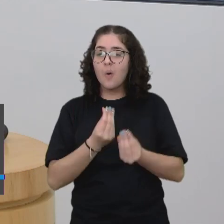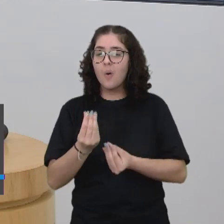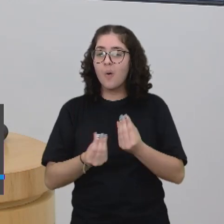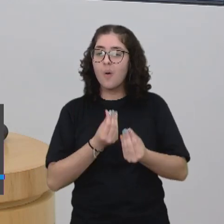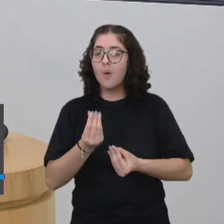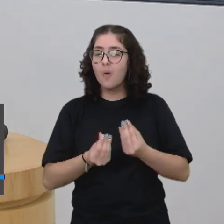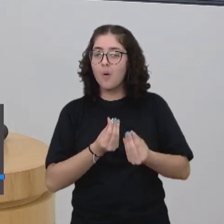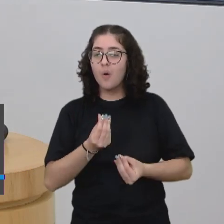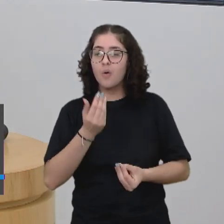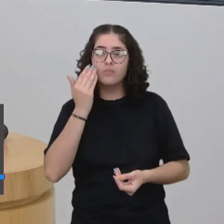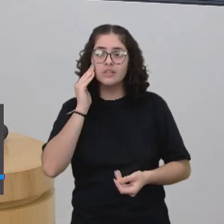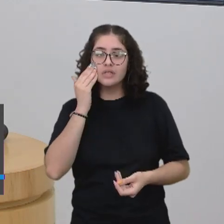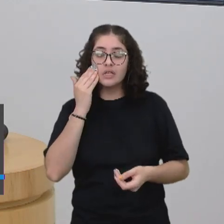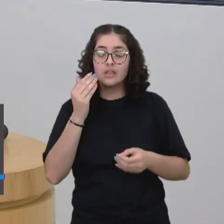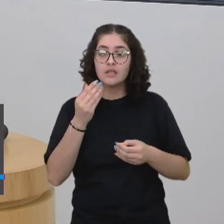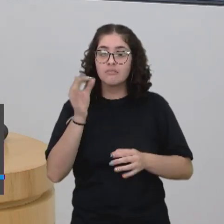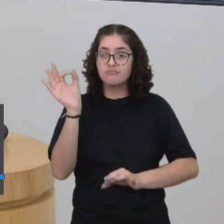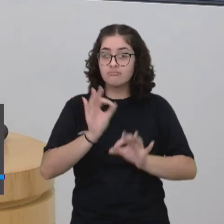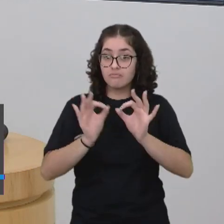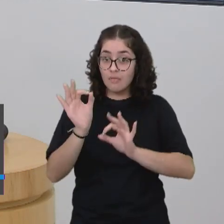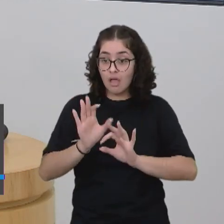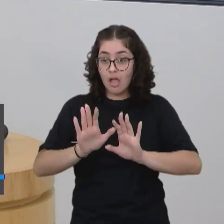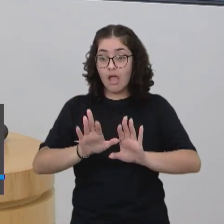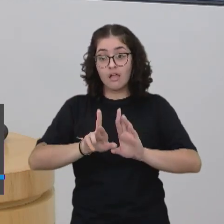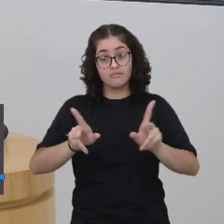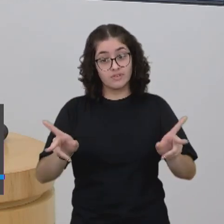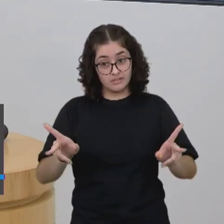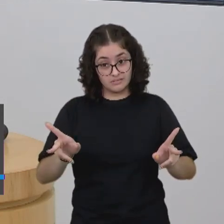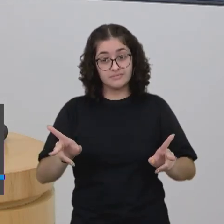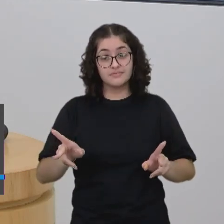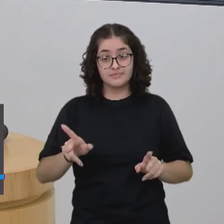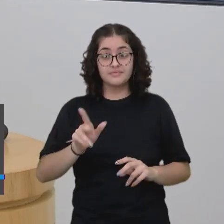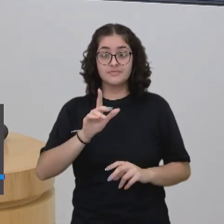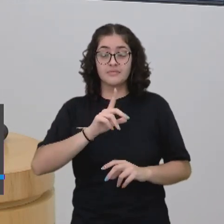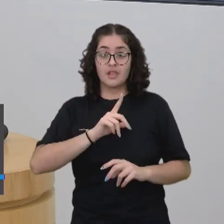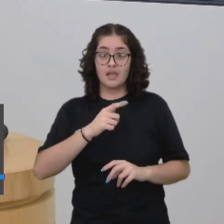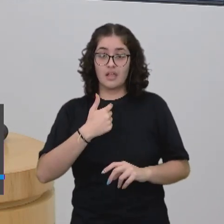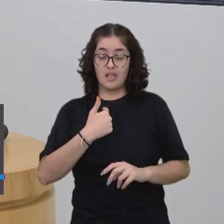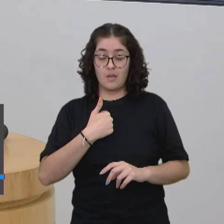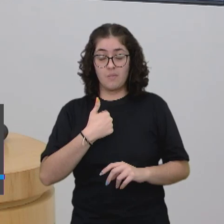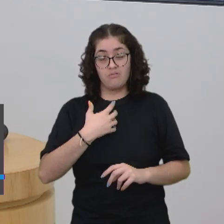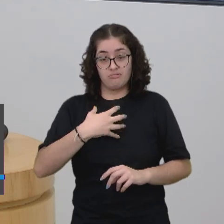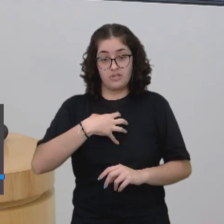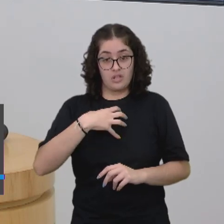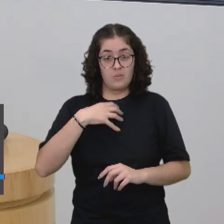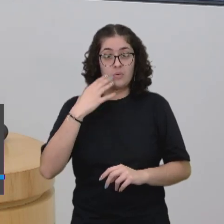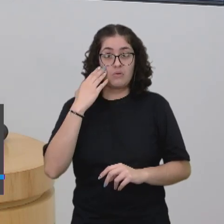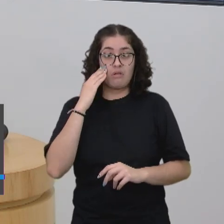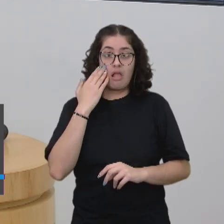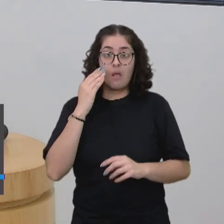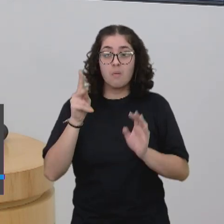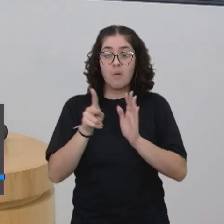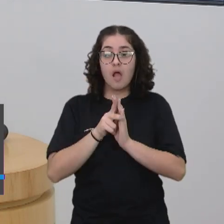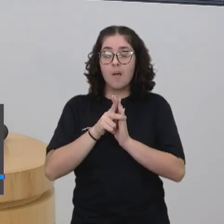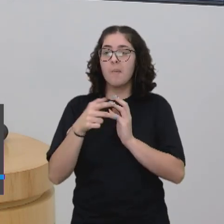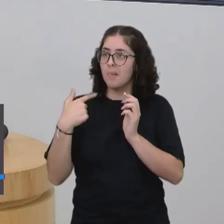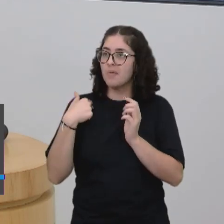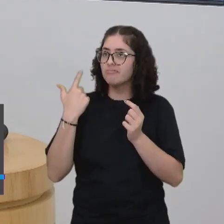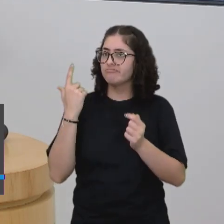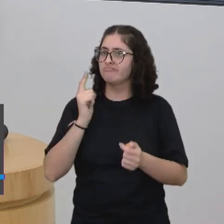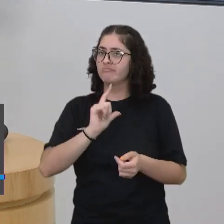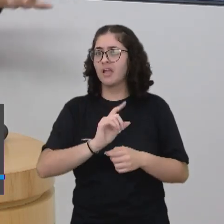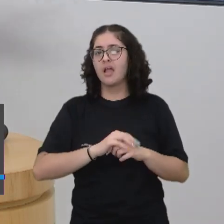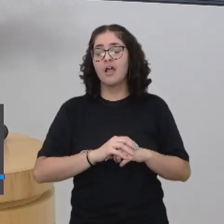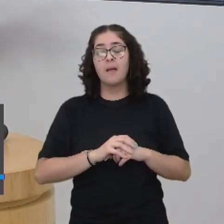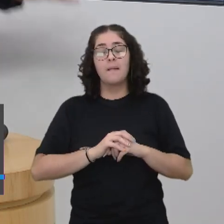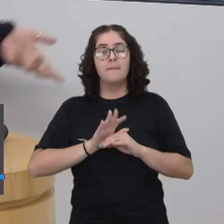a gente entende e aplica isso é diferente. Eu tenho essa é a maneira que eu entendo que é a que funciona. Ah,